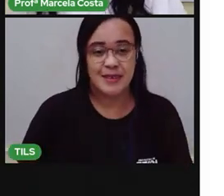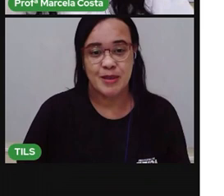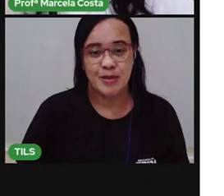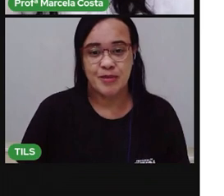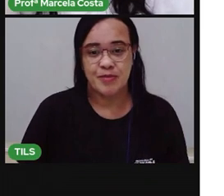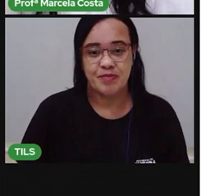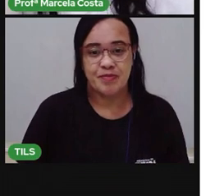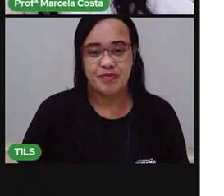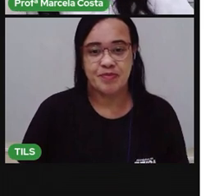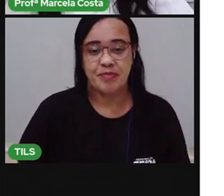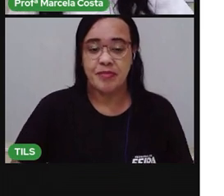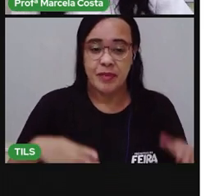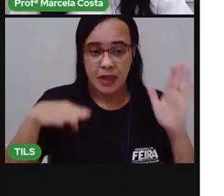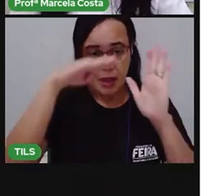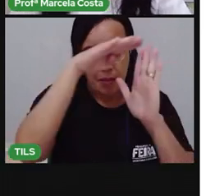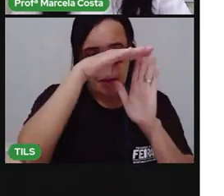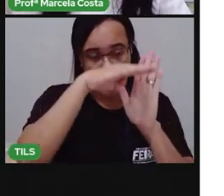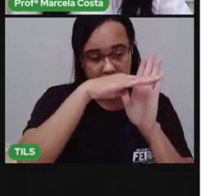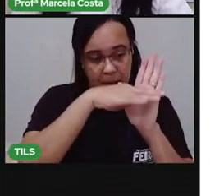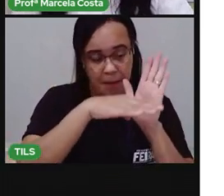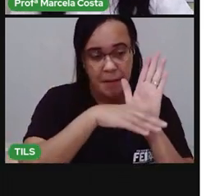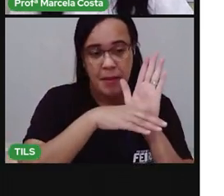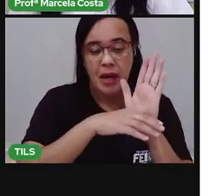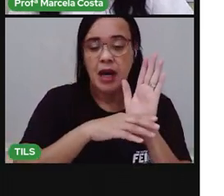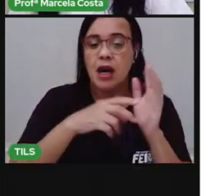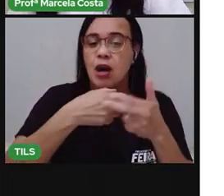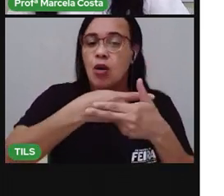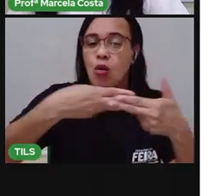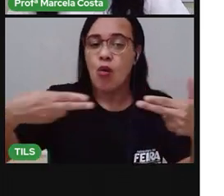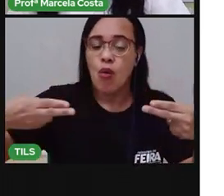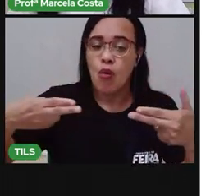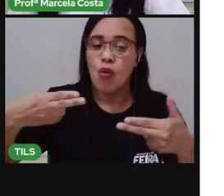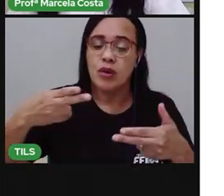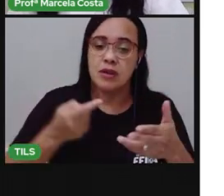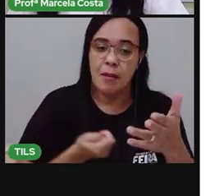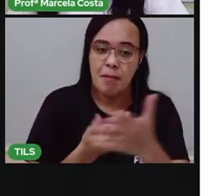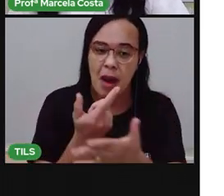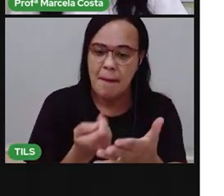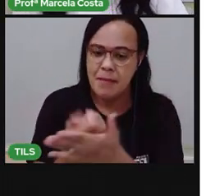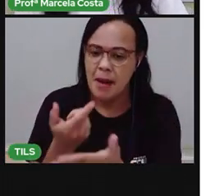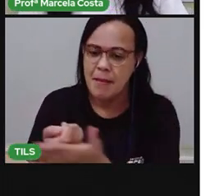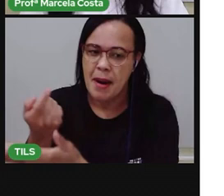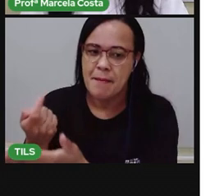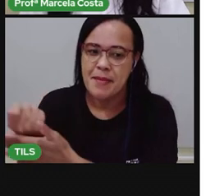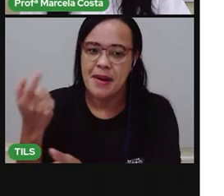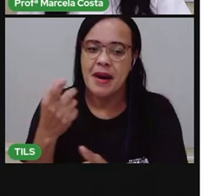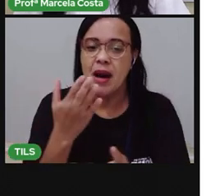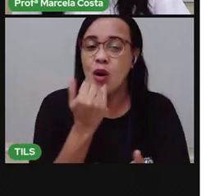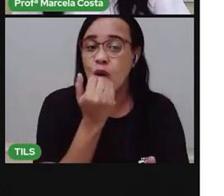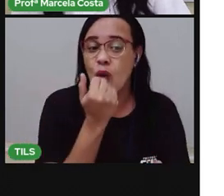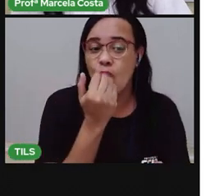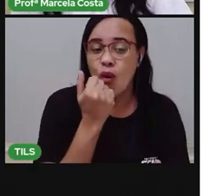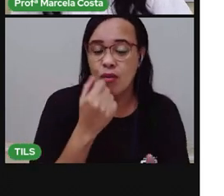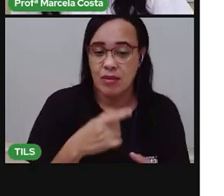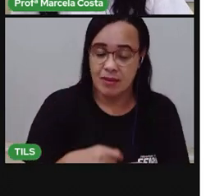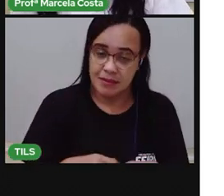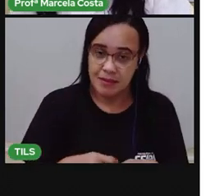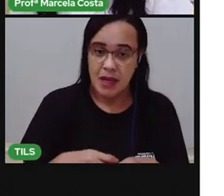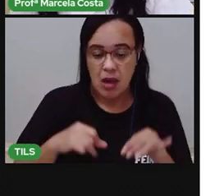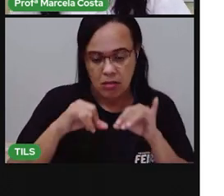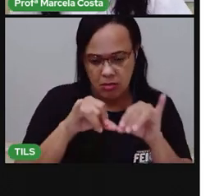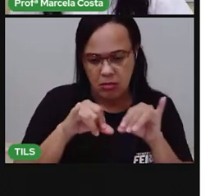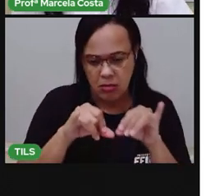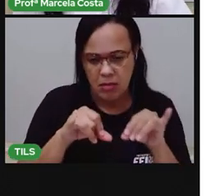Então, agora vamos fazer uma lista de compras de alimentos. Quando a gente vai ao mercado,